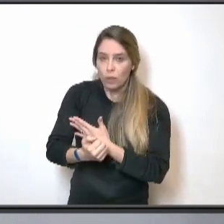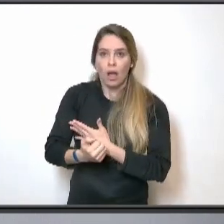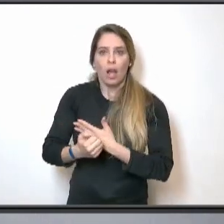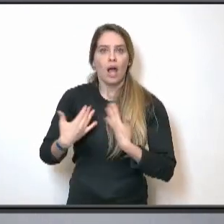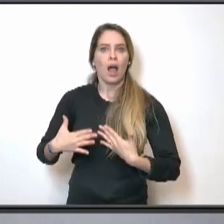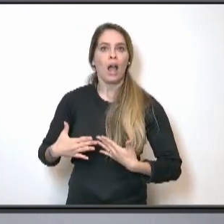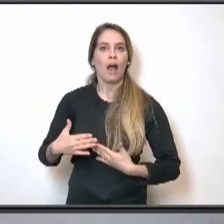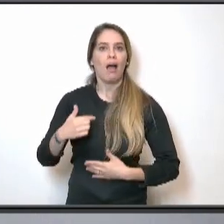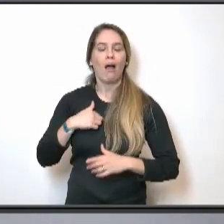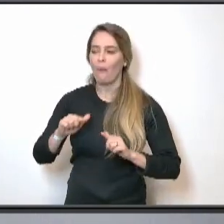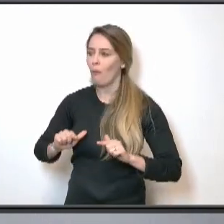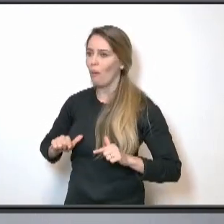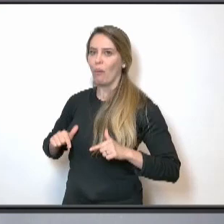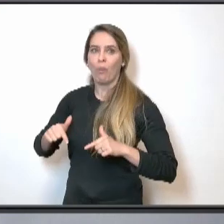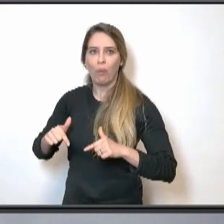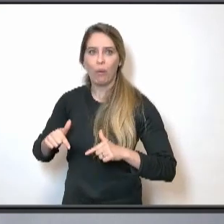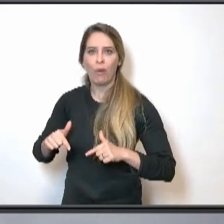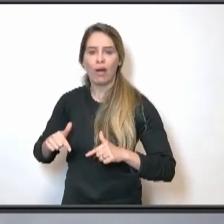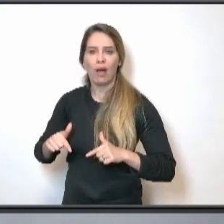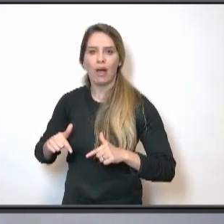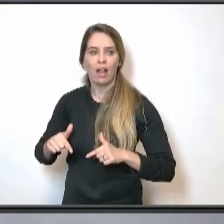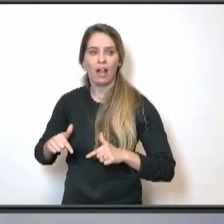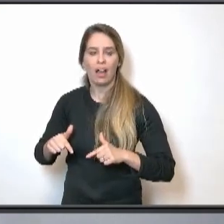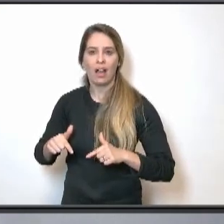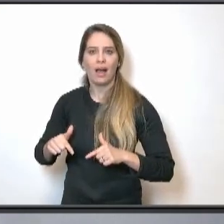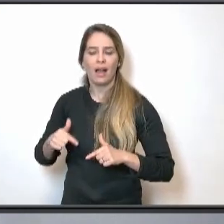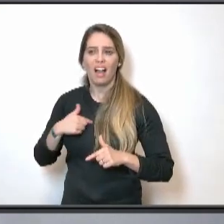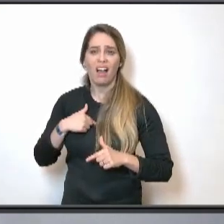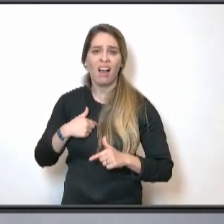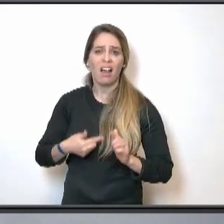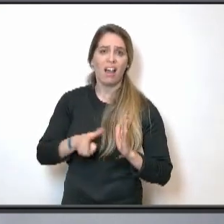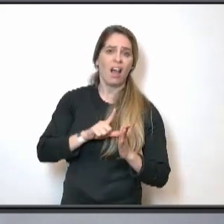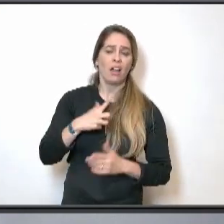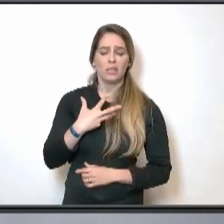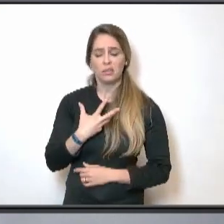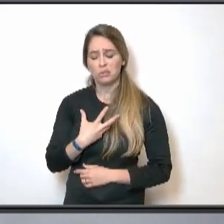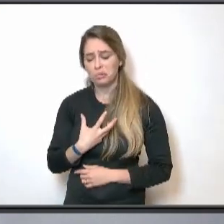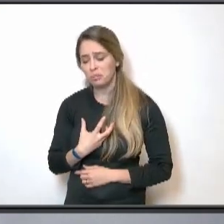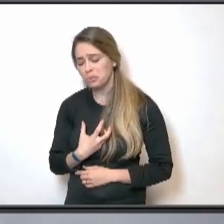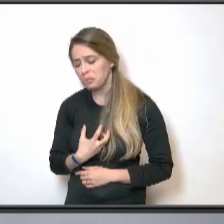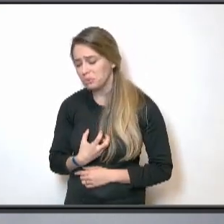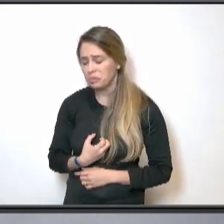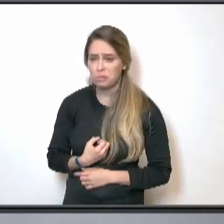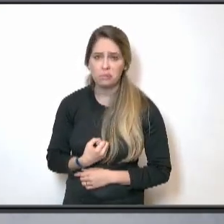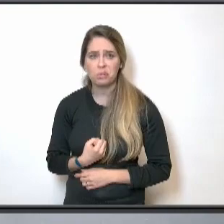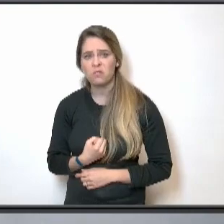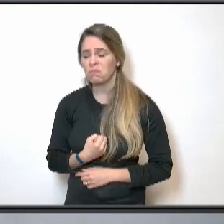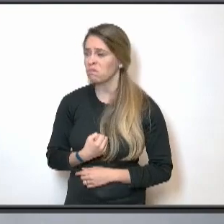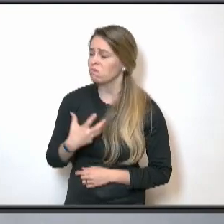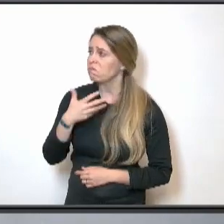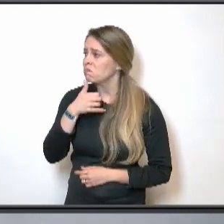O homem que estava amuado, agora despertou. Ele estava lá assim, numa situação meio